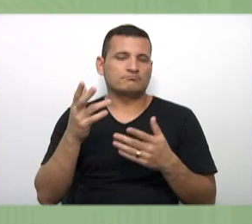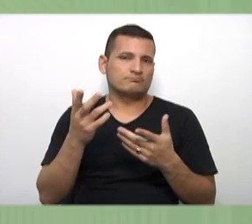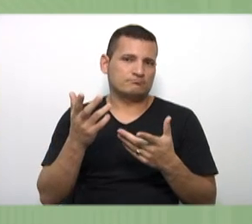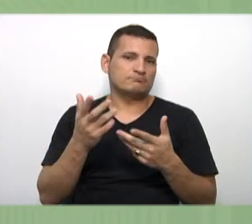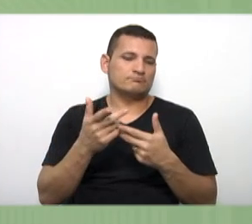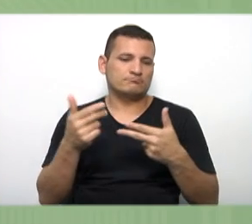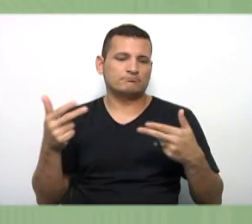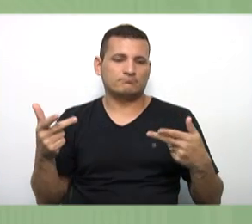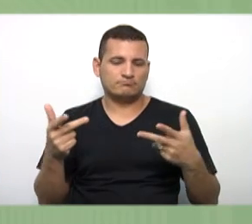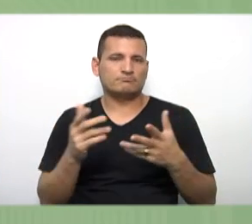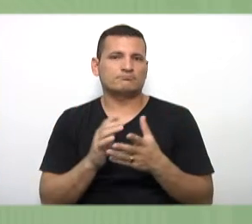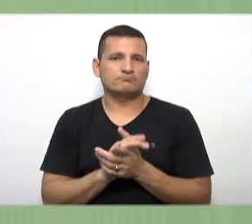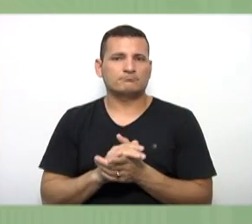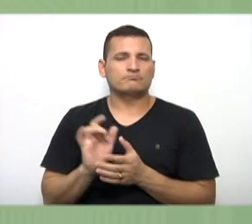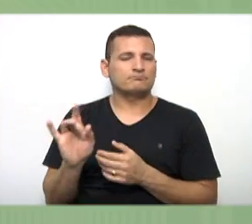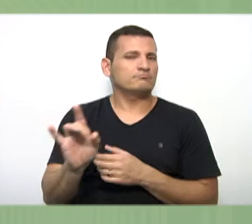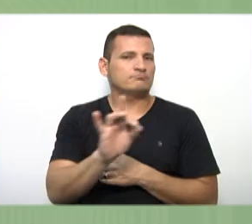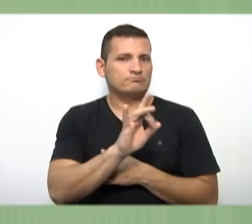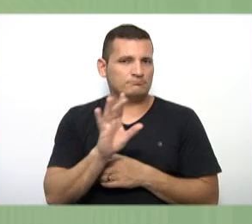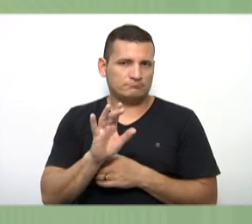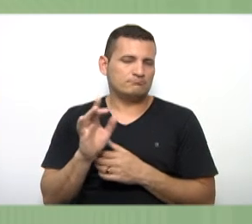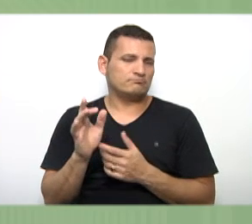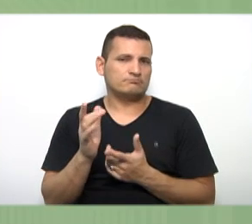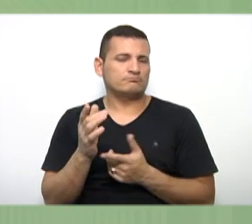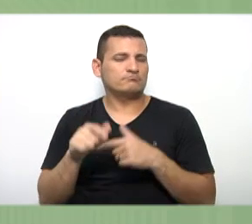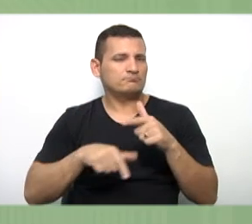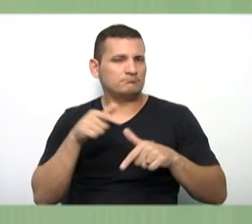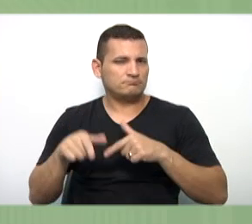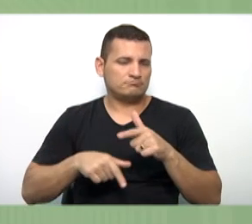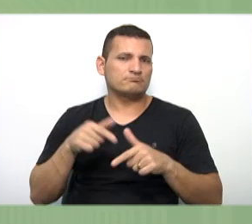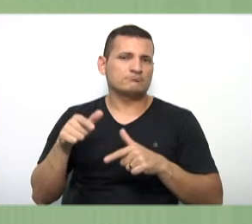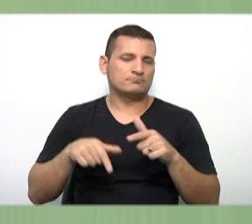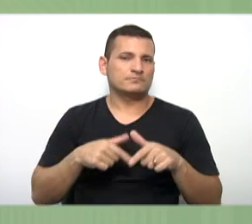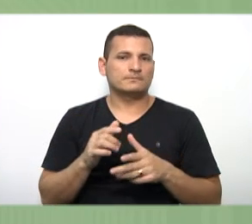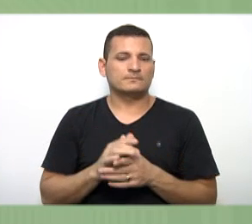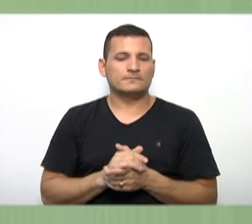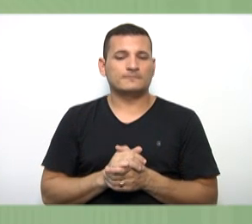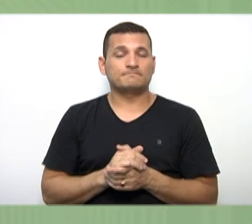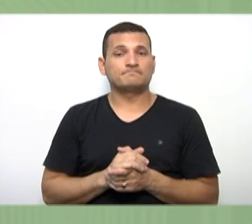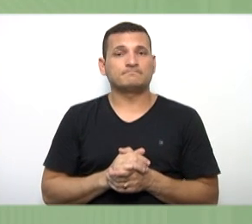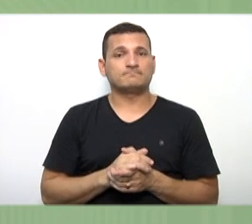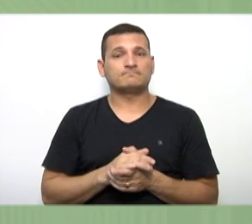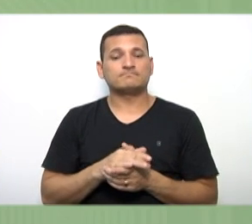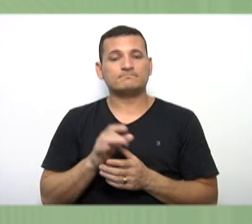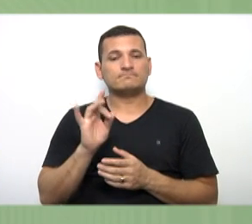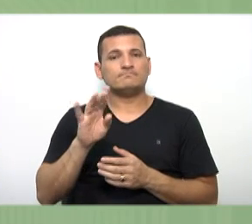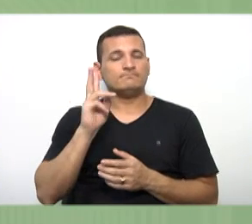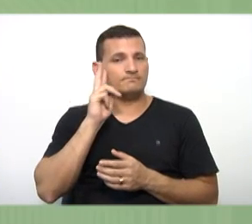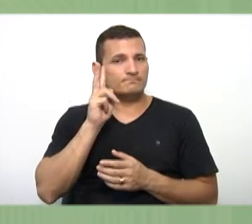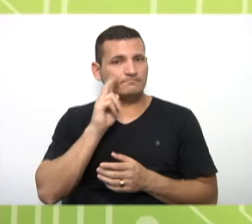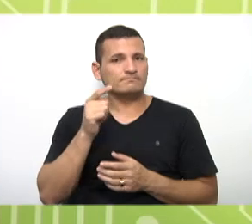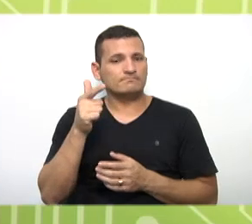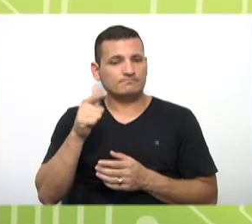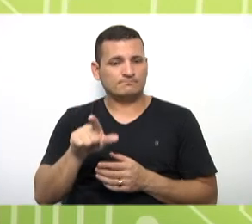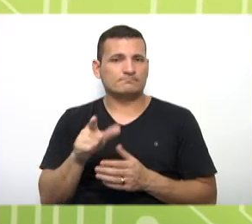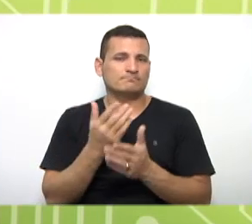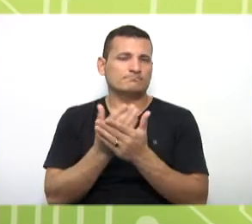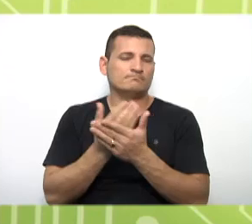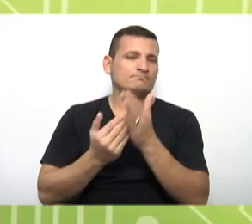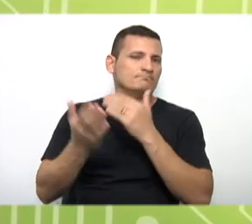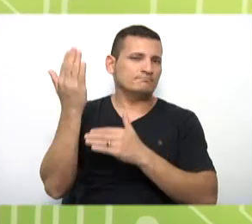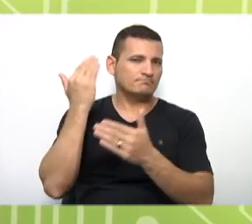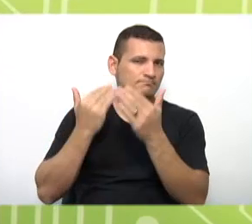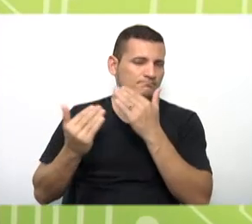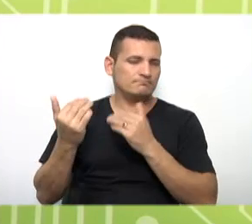a cada atividade. E isso a gente pode ver, só recapitulando um pouquinho no que nós vimos na aula passada